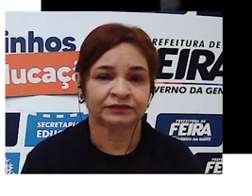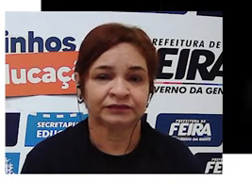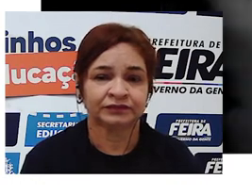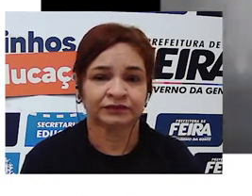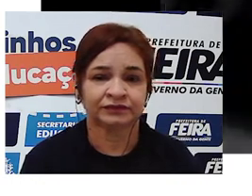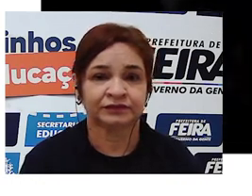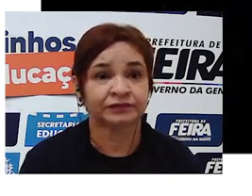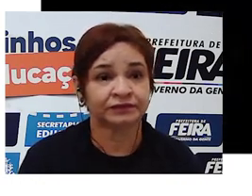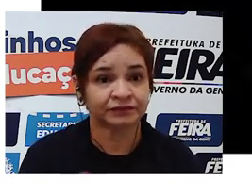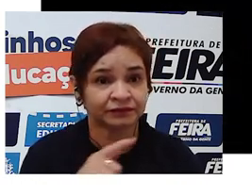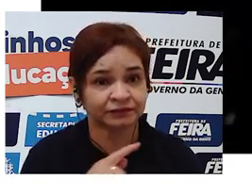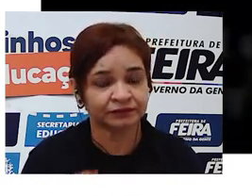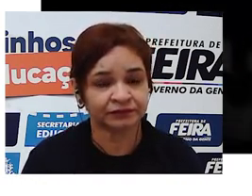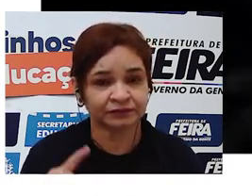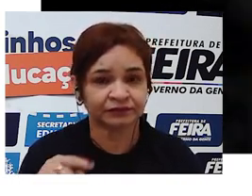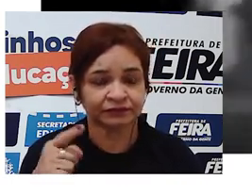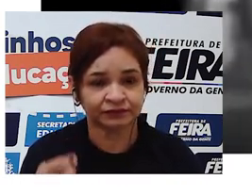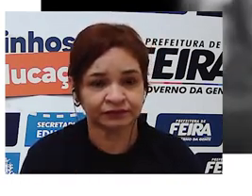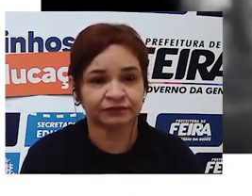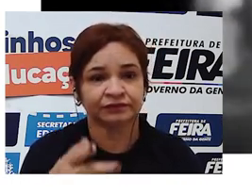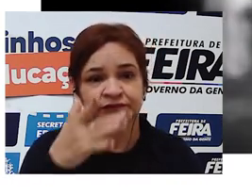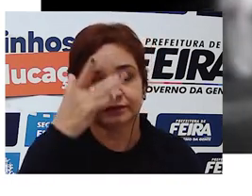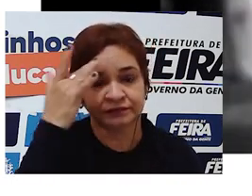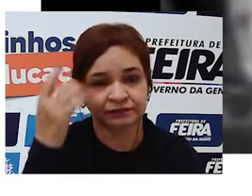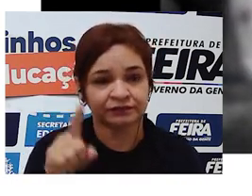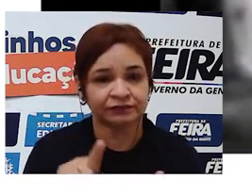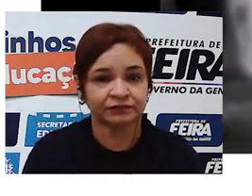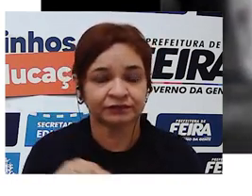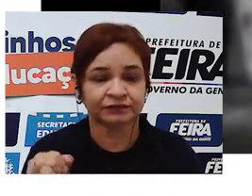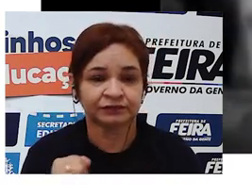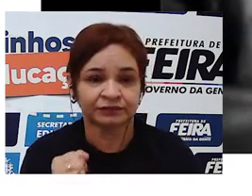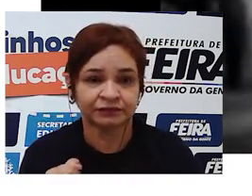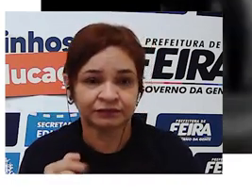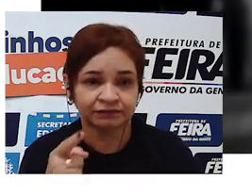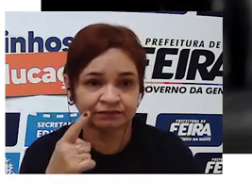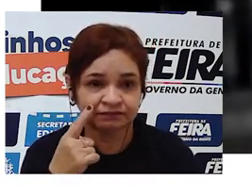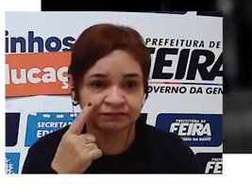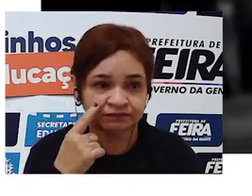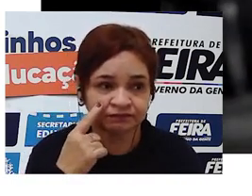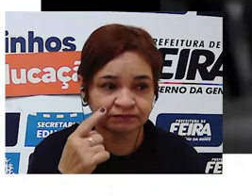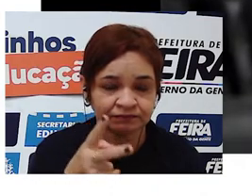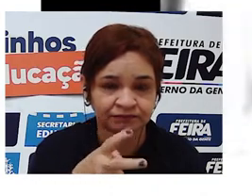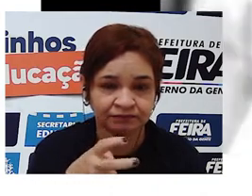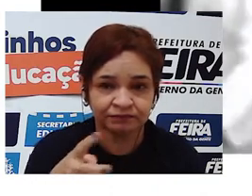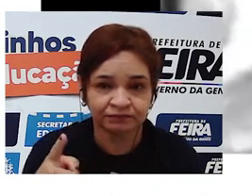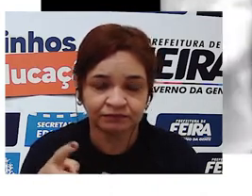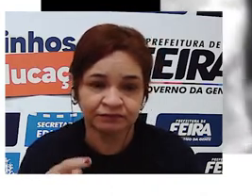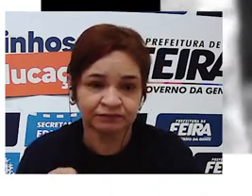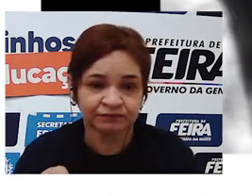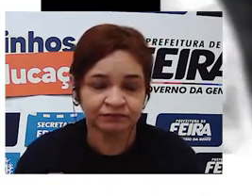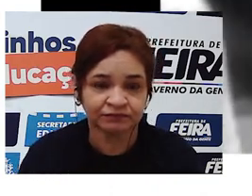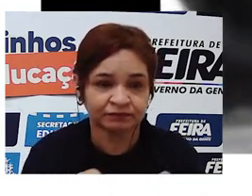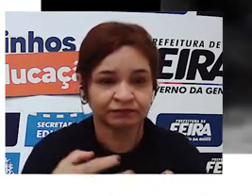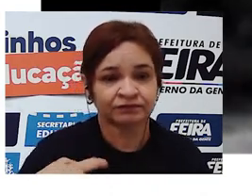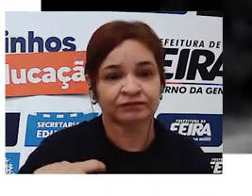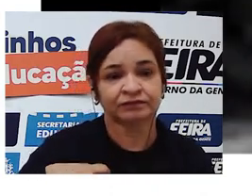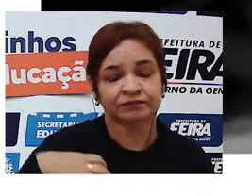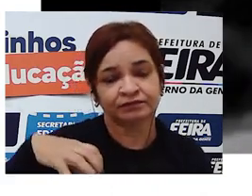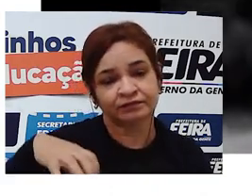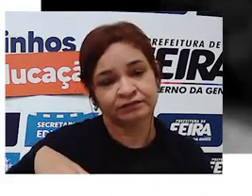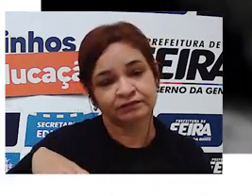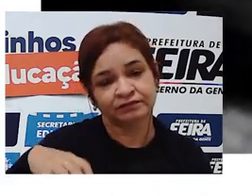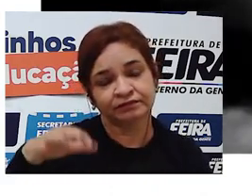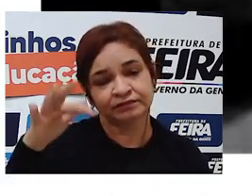Governador baiano e outras autoridades inspecionam os trabalhos de pavimentação da estrada Bahia-Feira. O atual